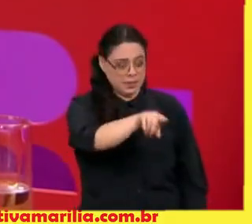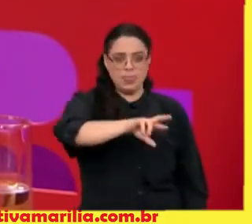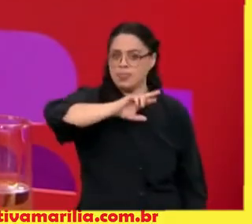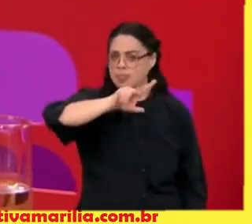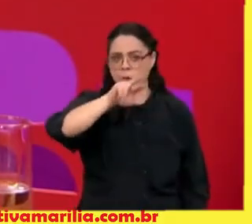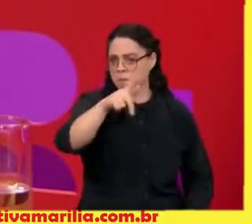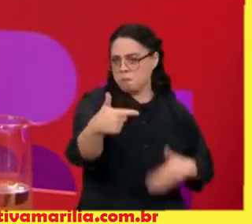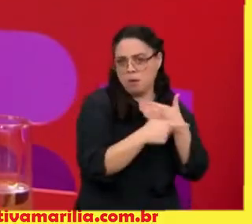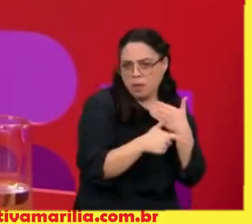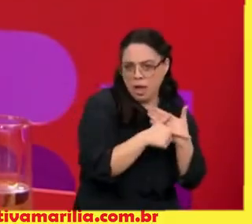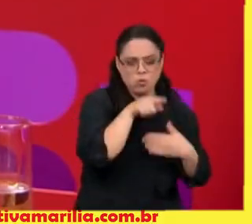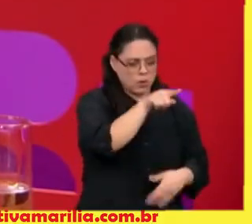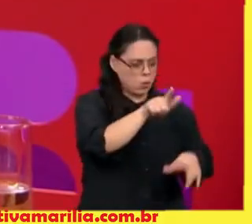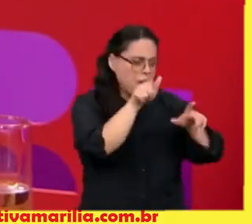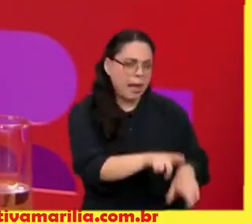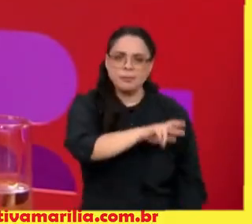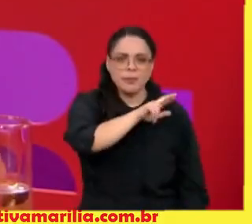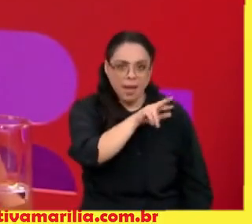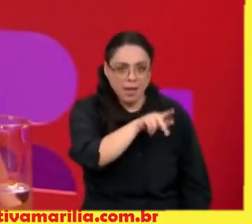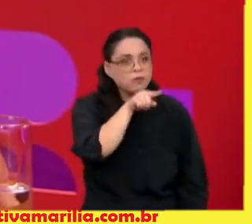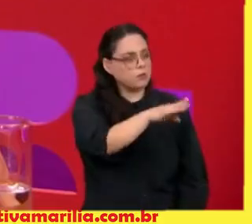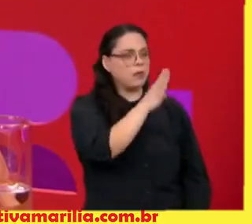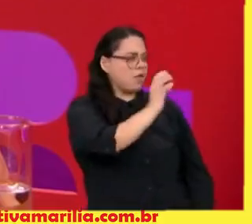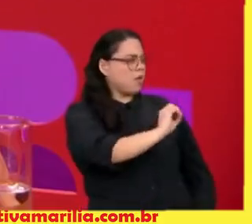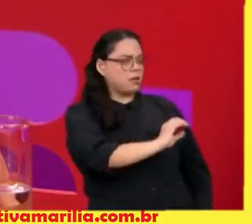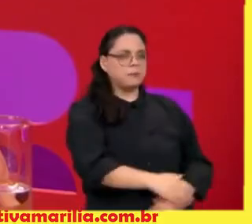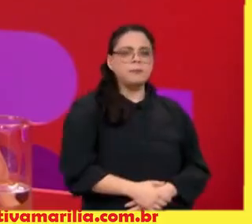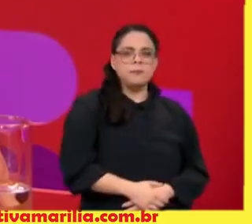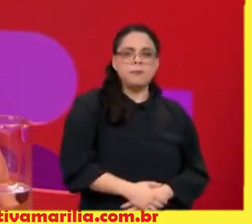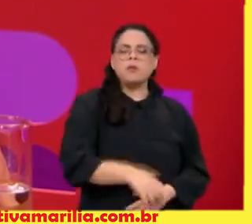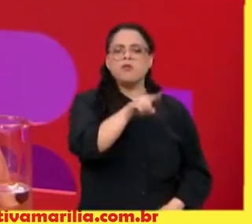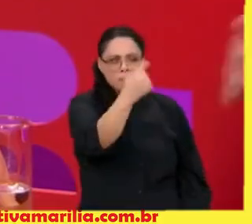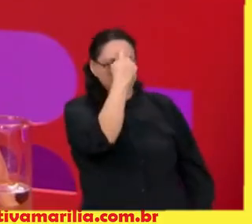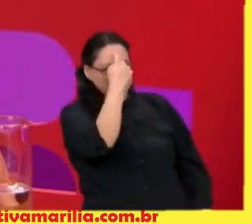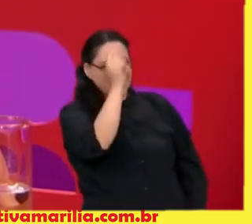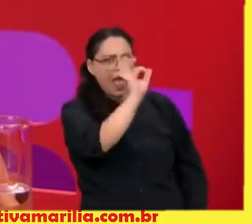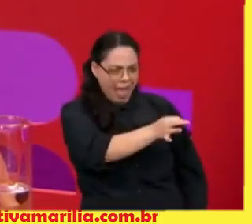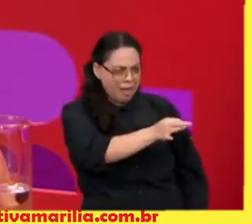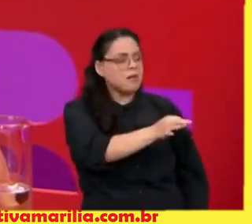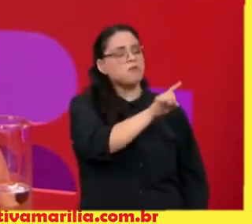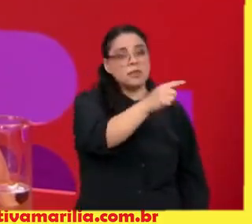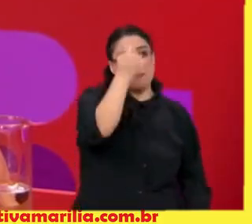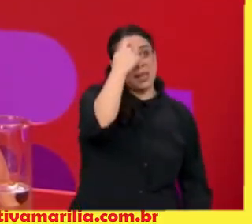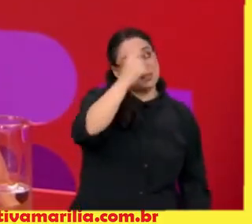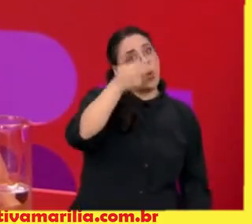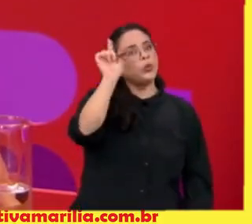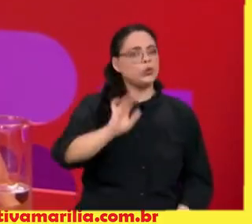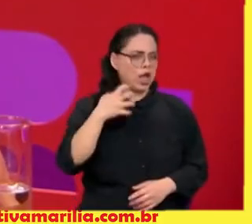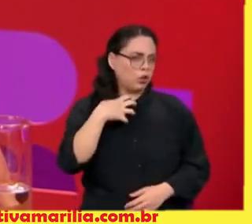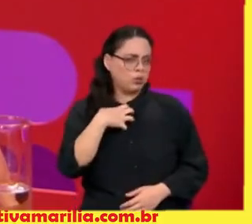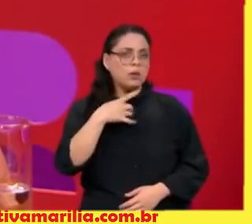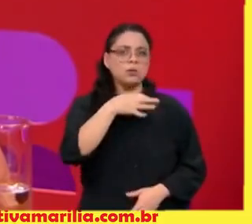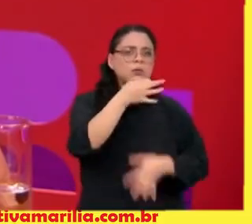crítica. Você se fecha para o outro que vem dizer, olha, vocês pensam assim, mas quem sabe se vocês pensarem assim? Às vezes é uma colaboração só, não precisa ser uma